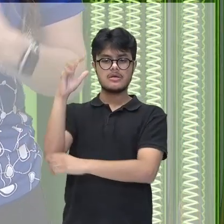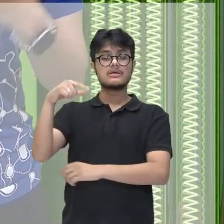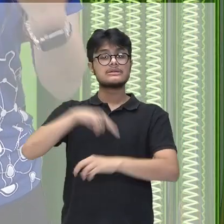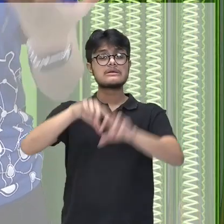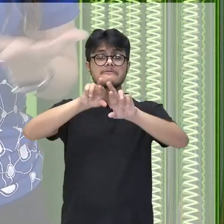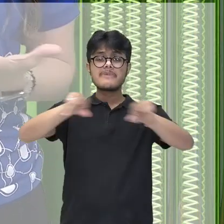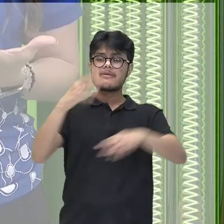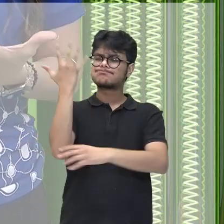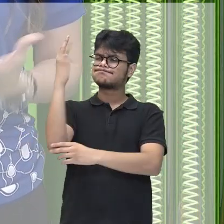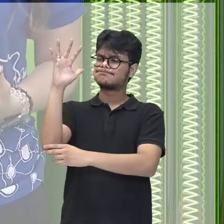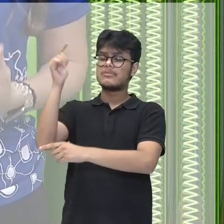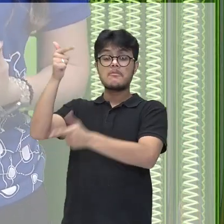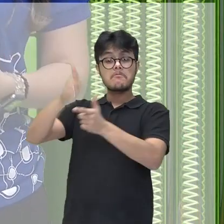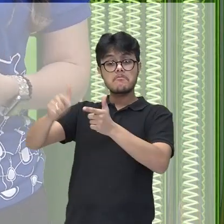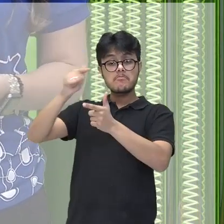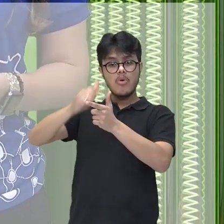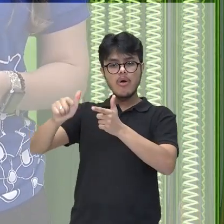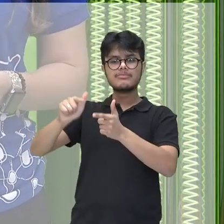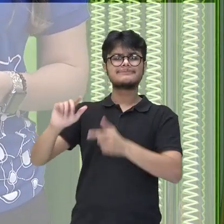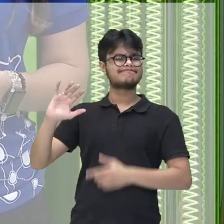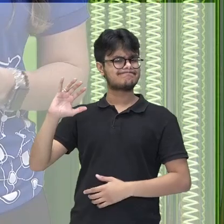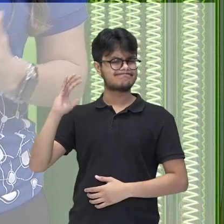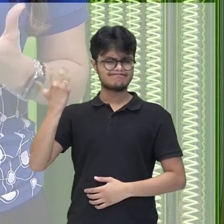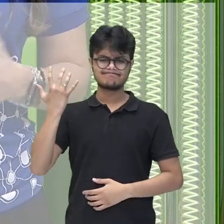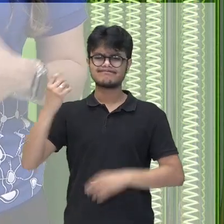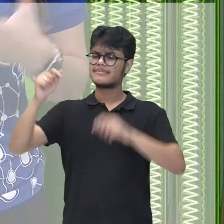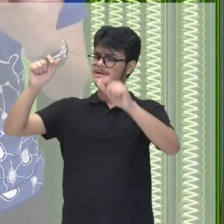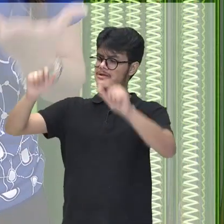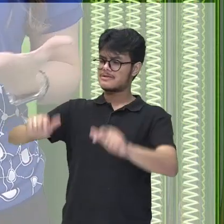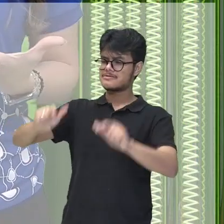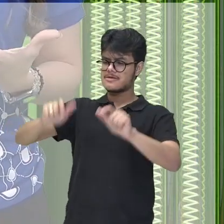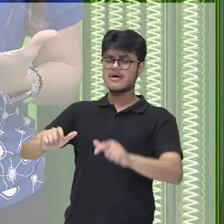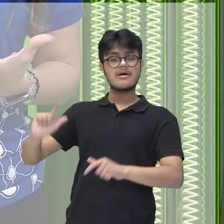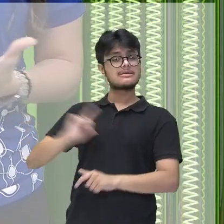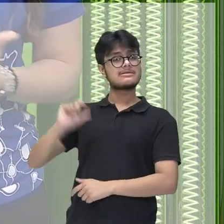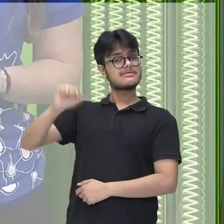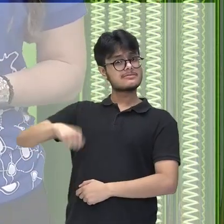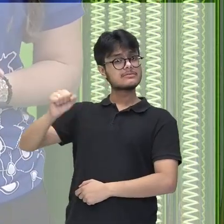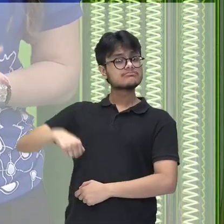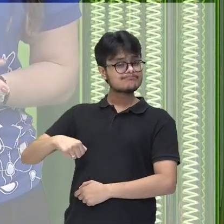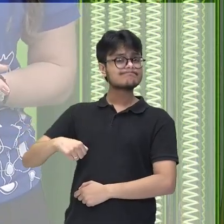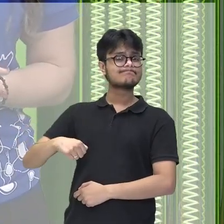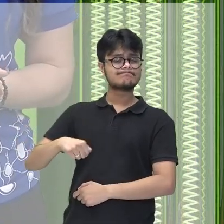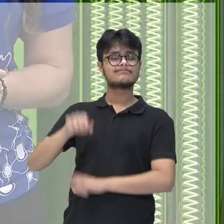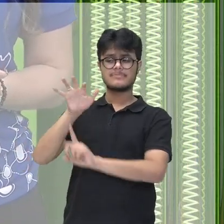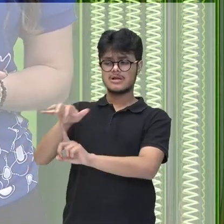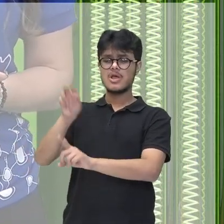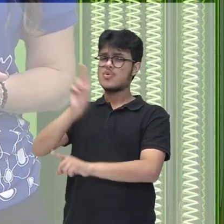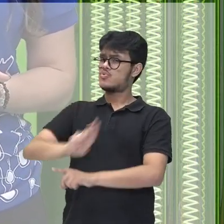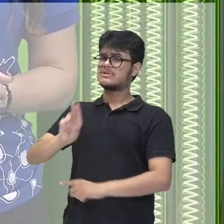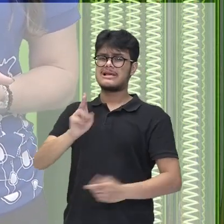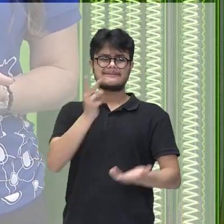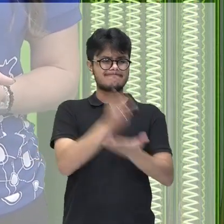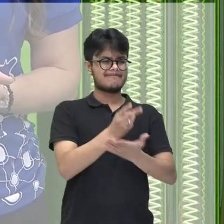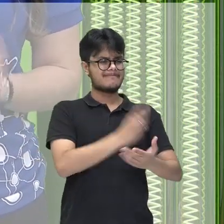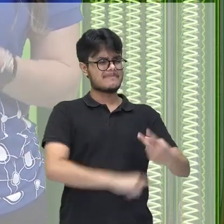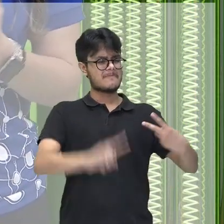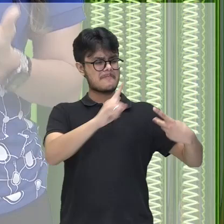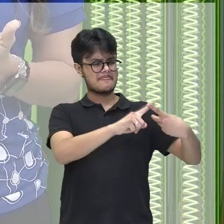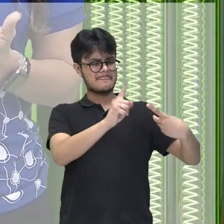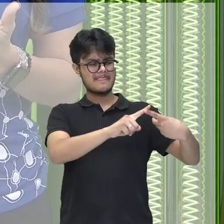vários prejuízos que a utilização excessiva desses combustíveis